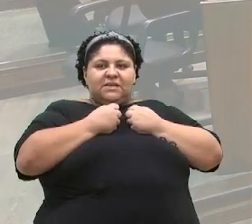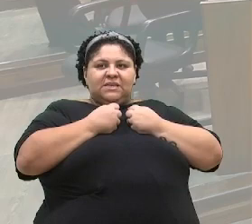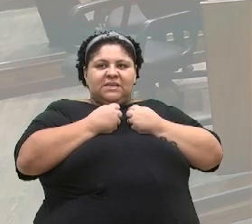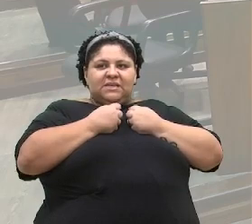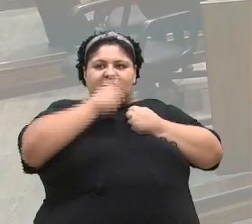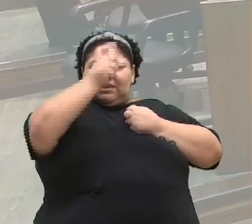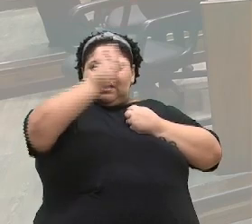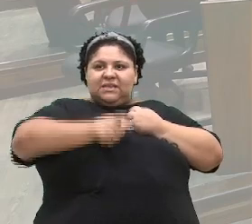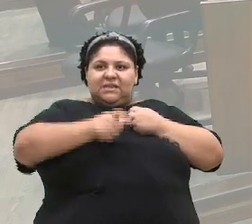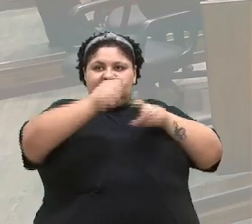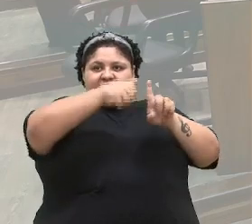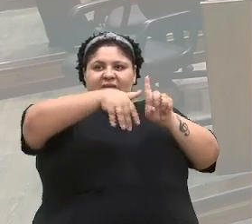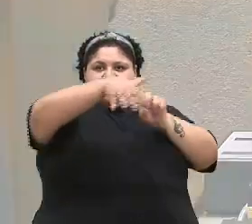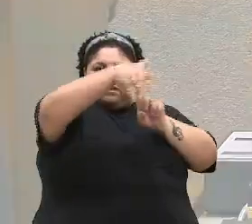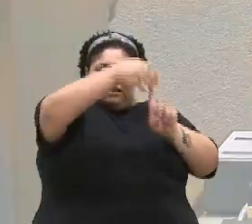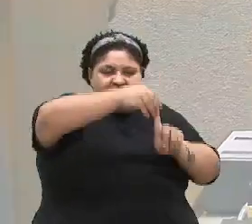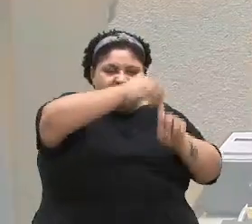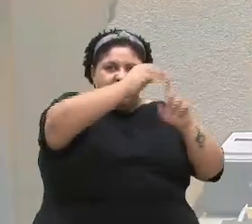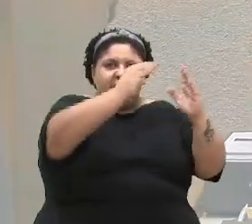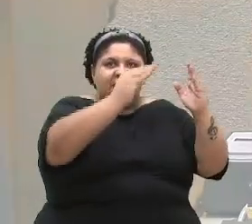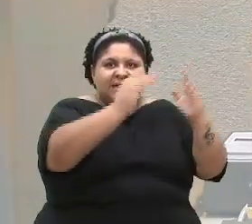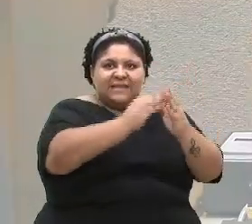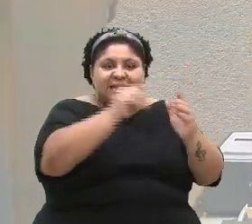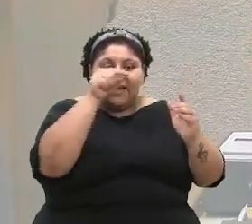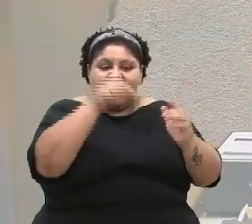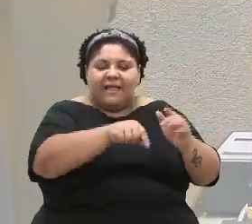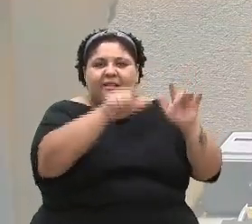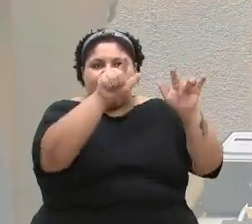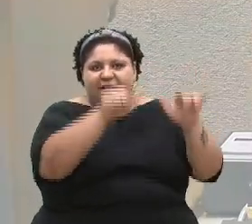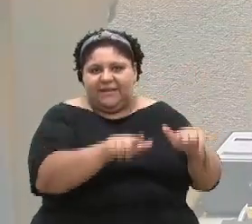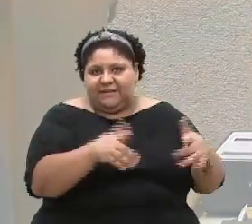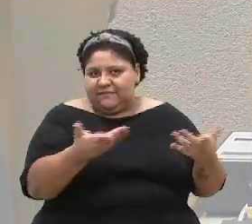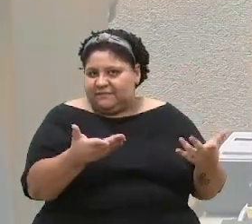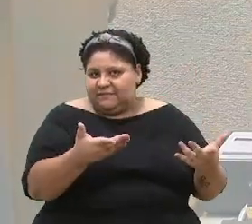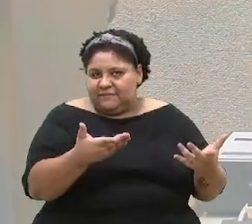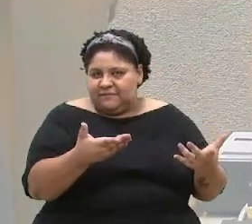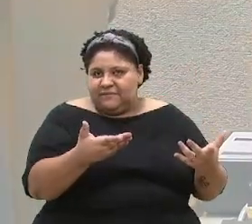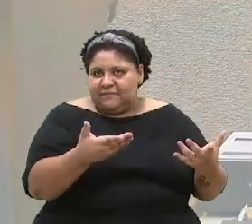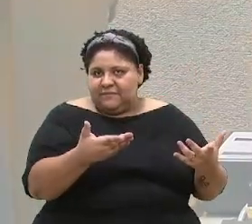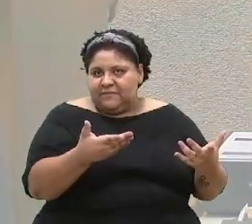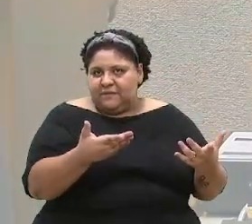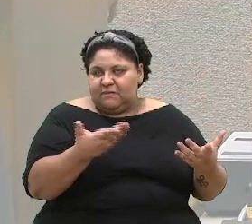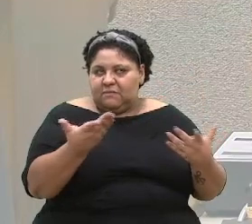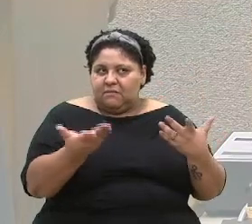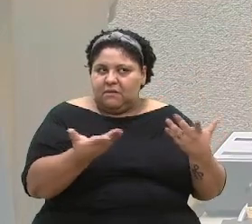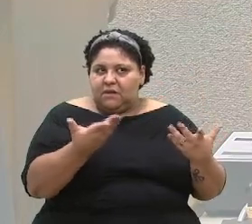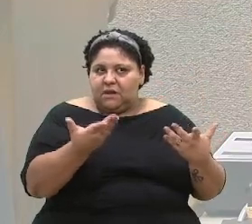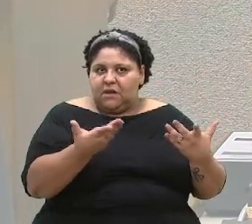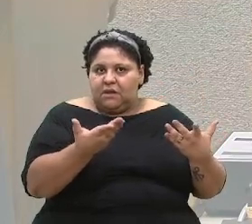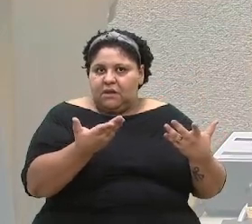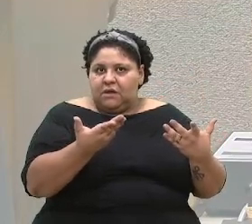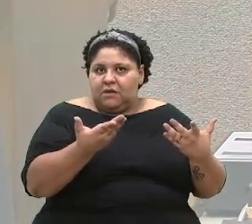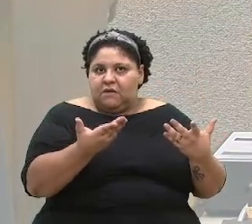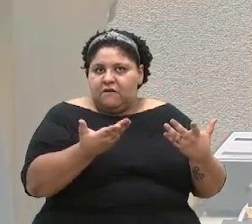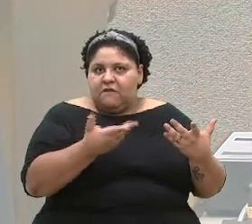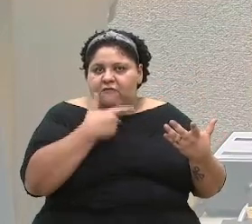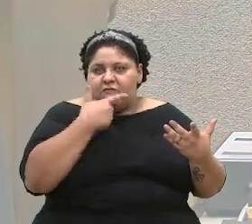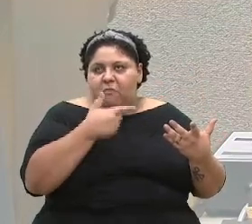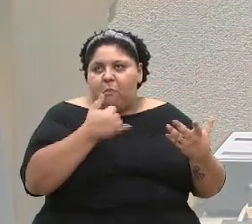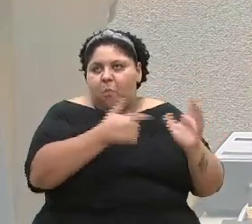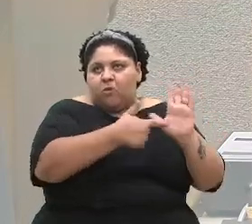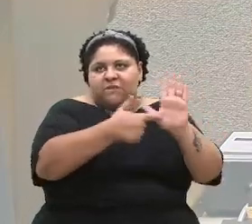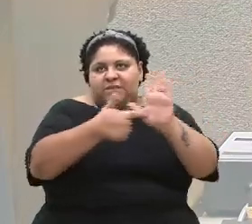sociedade, principalmente os moradores daquela localidade, evidenciando ali, de fato, o quanto é importante